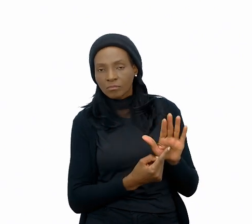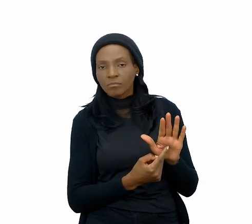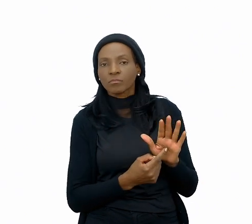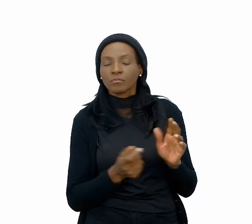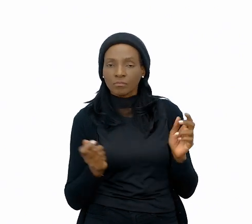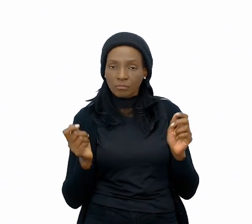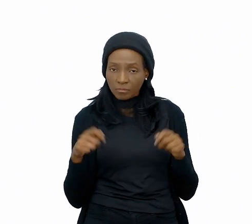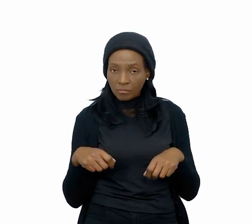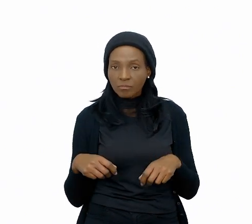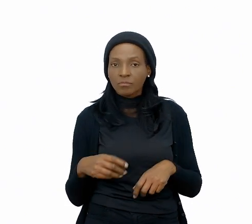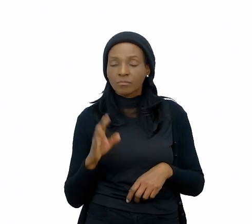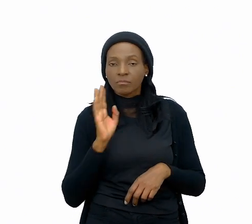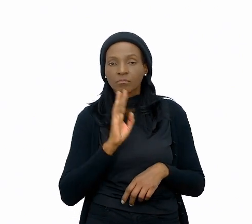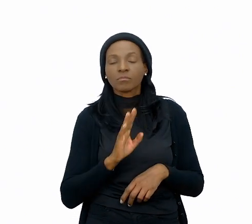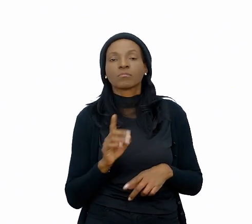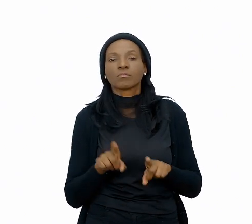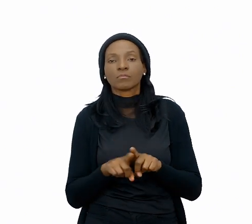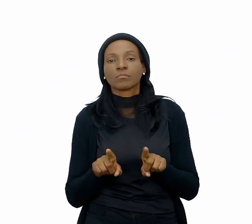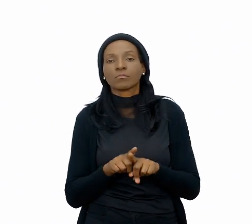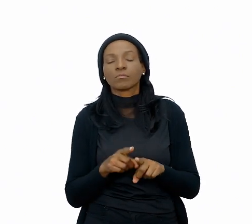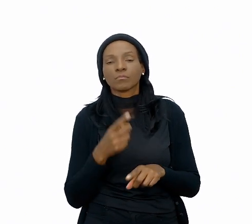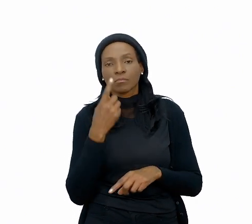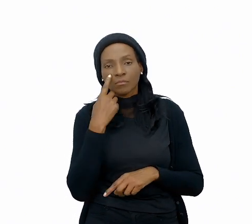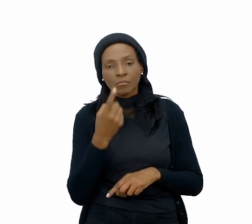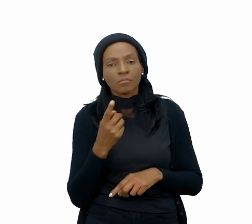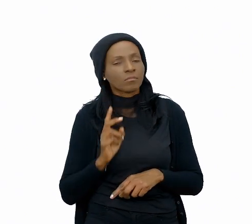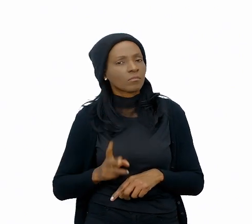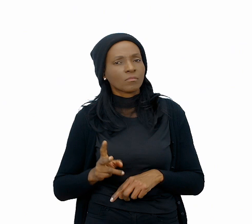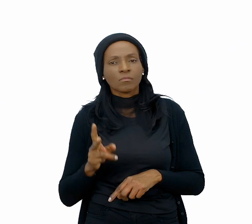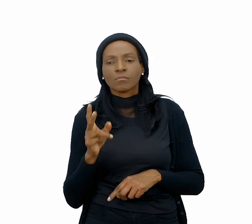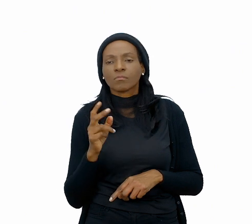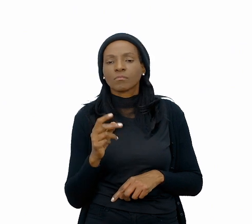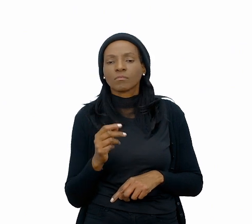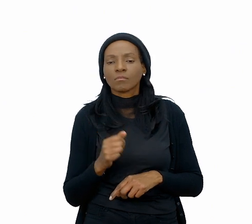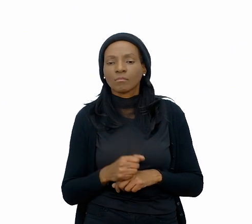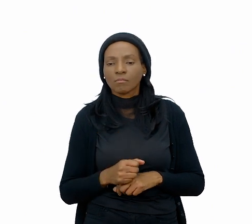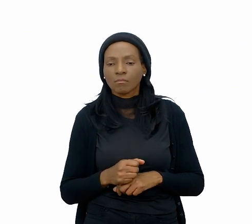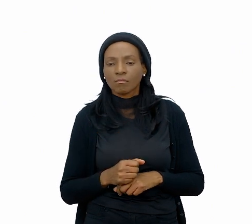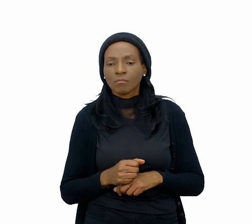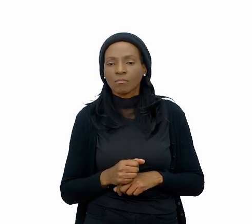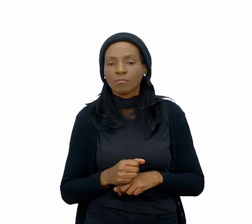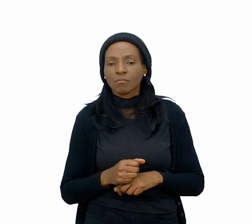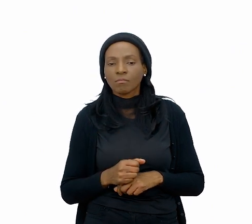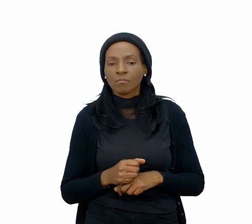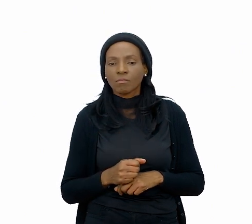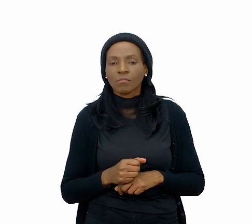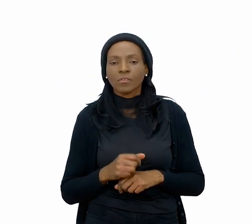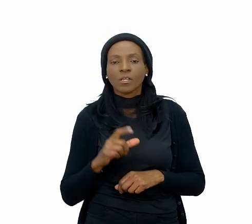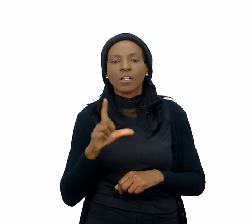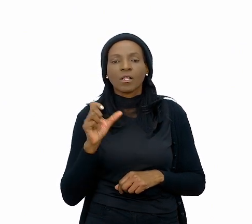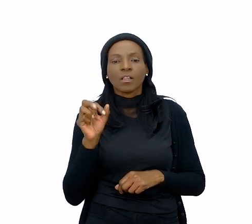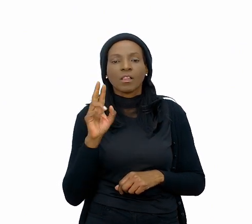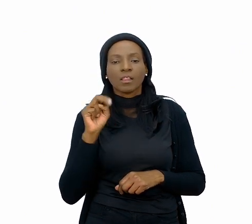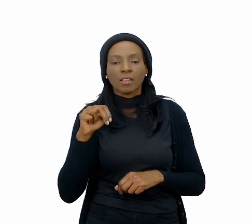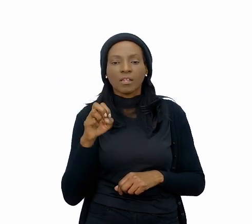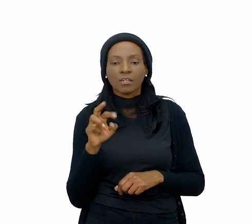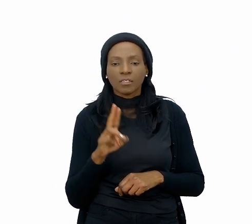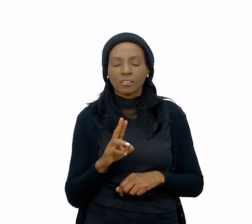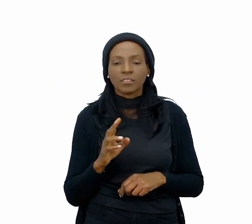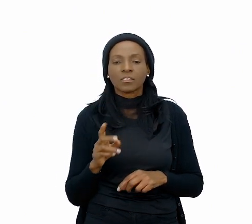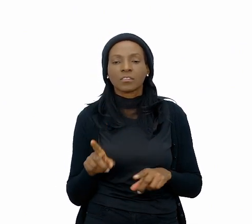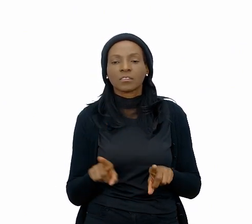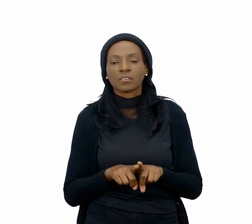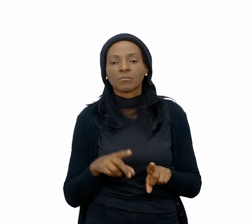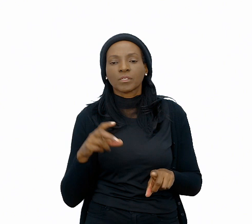interessantes, né? Vocês podem ver que a gente sempre ressalta que a Délia Lerner e a Patrícia Sadowski, elas